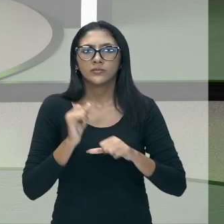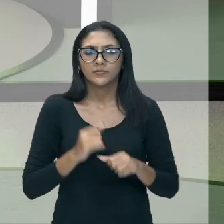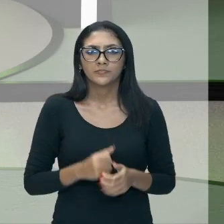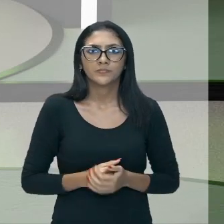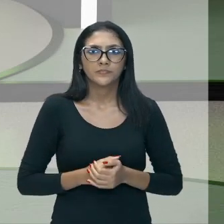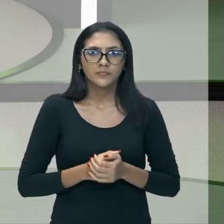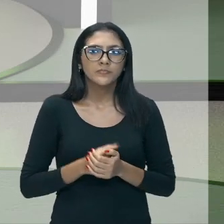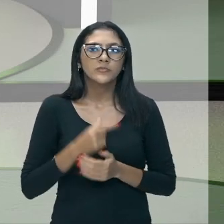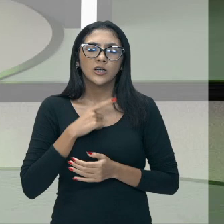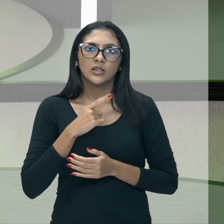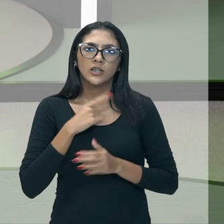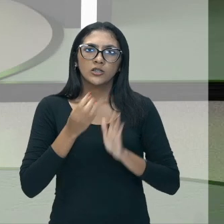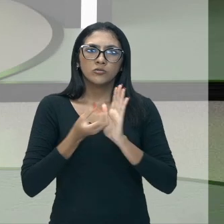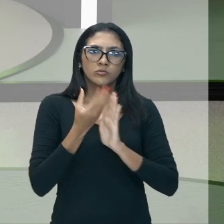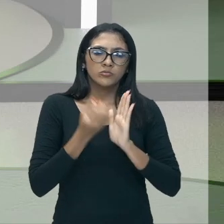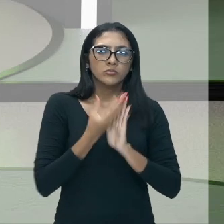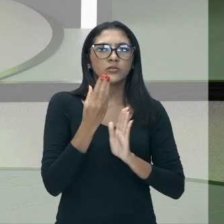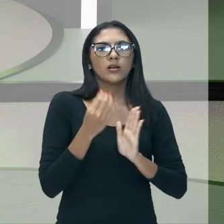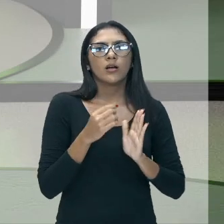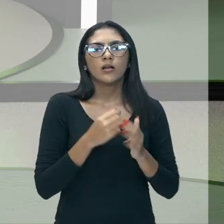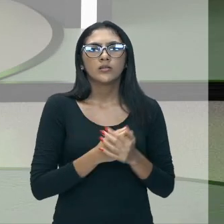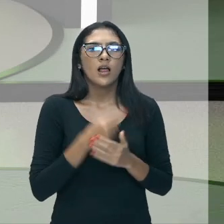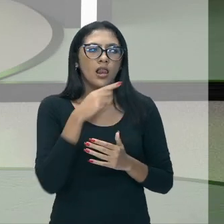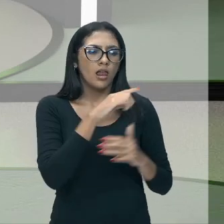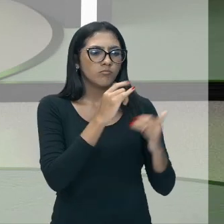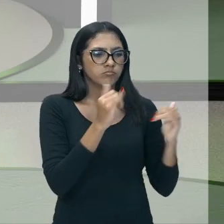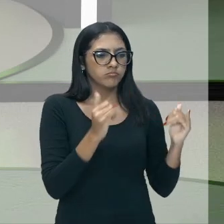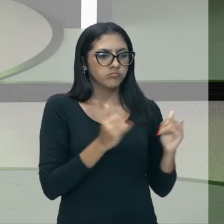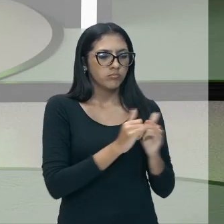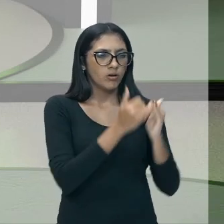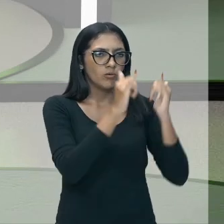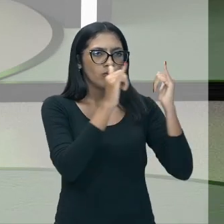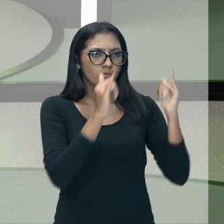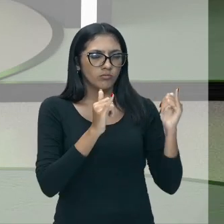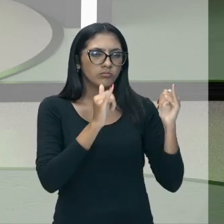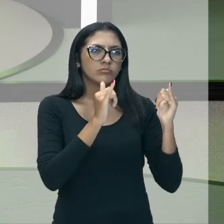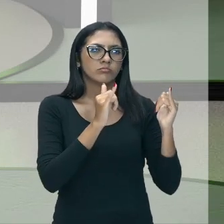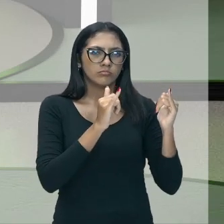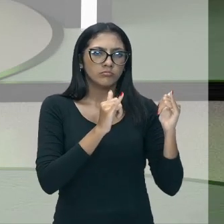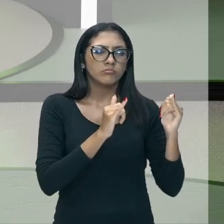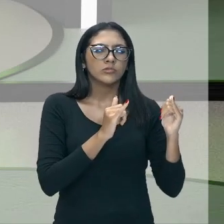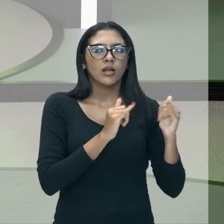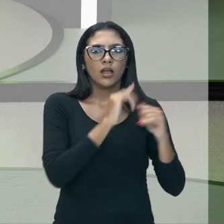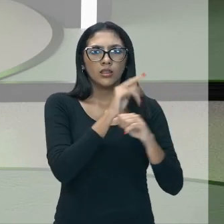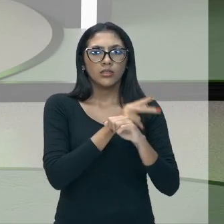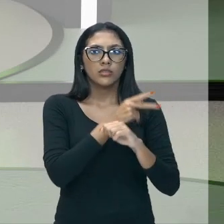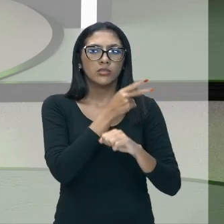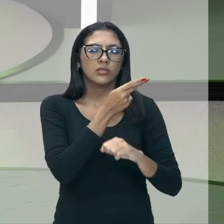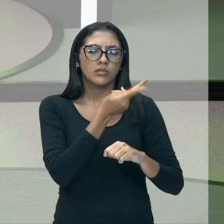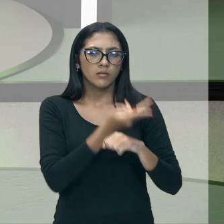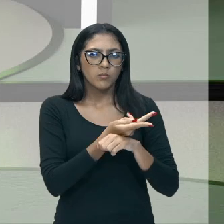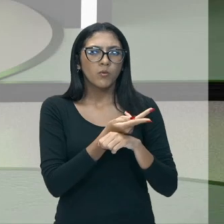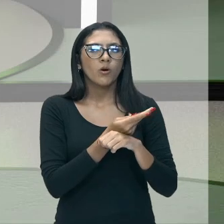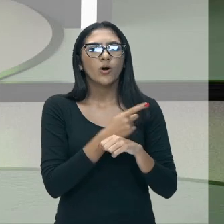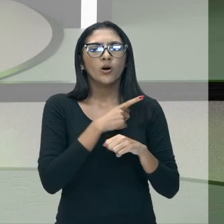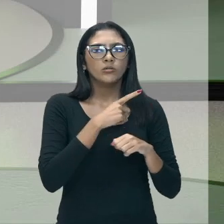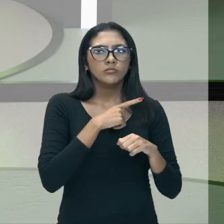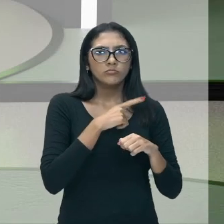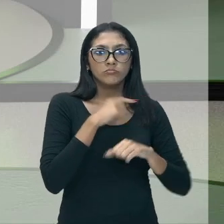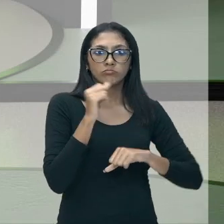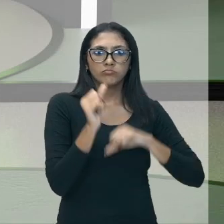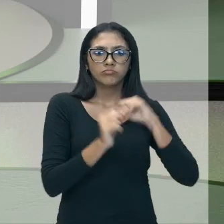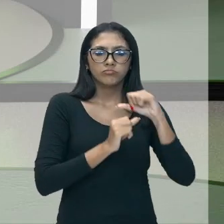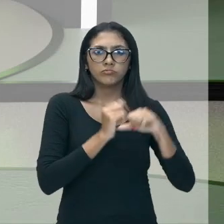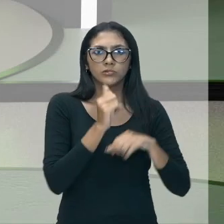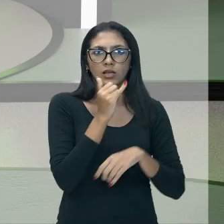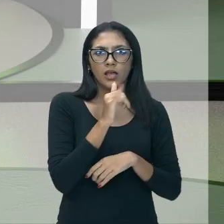é gerada por turbinas, e depois elas são geradas aí que transformam essa